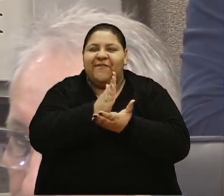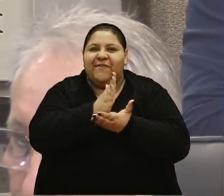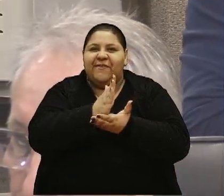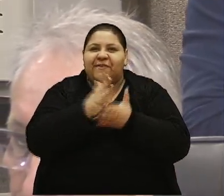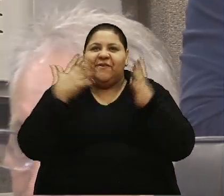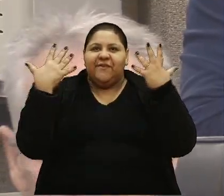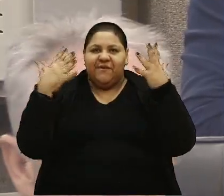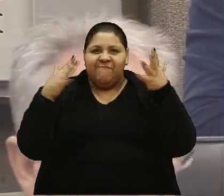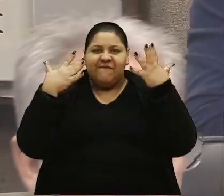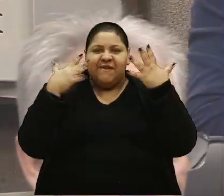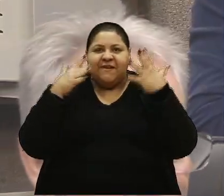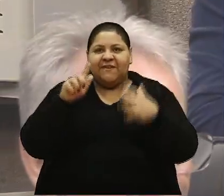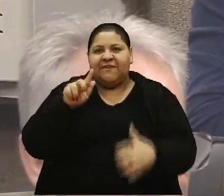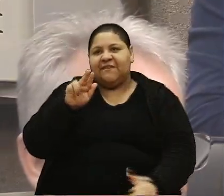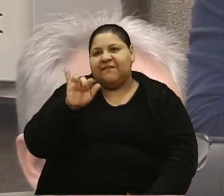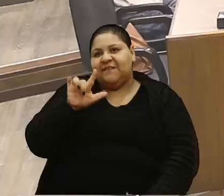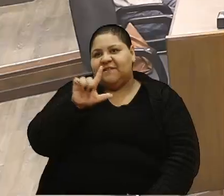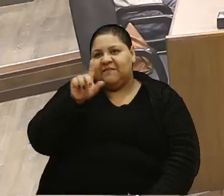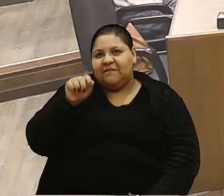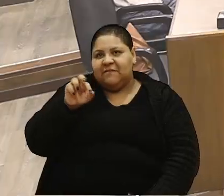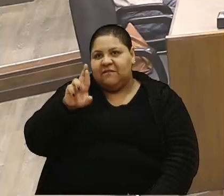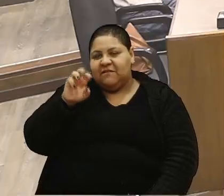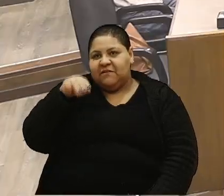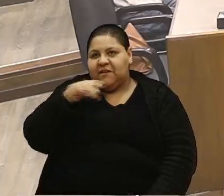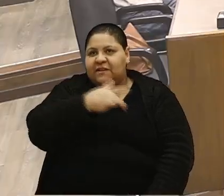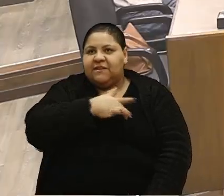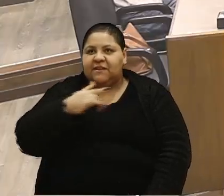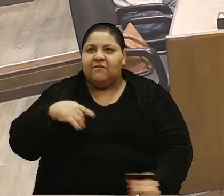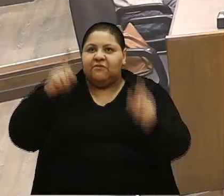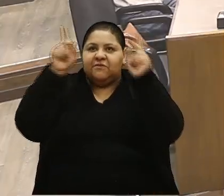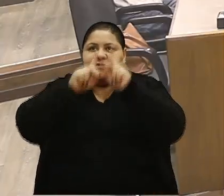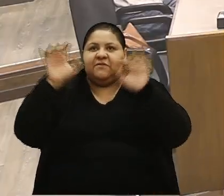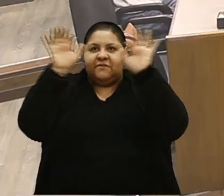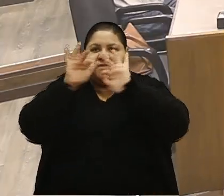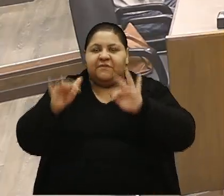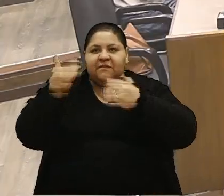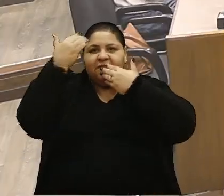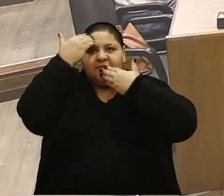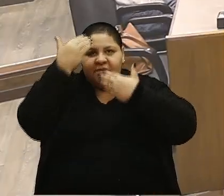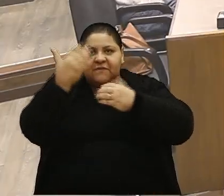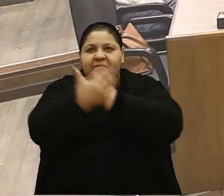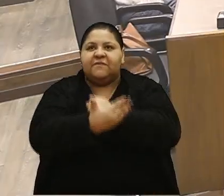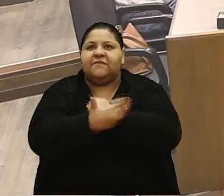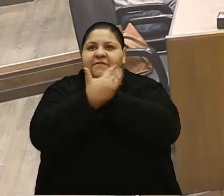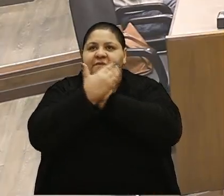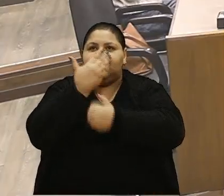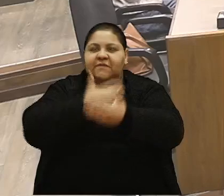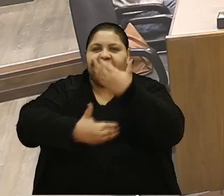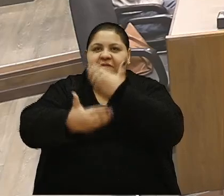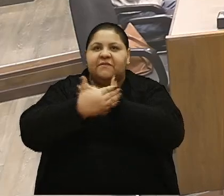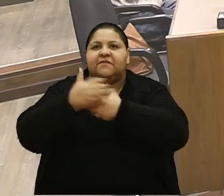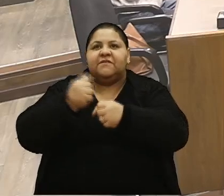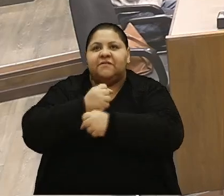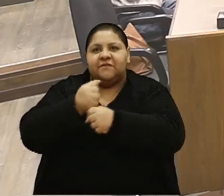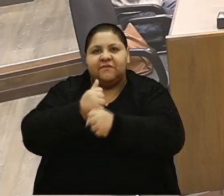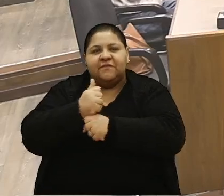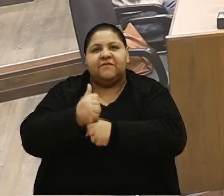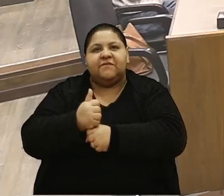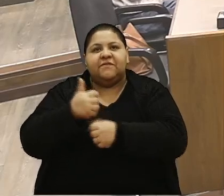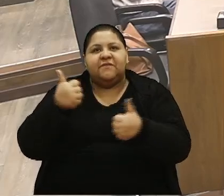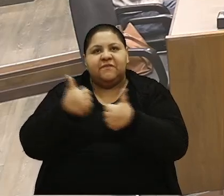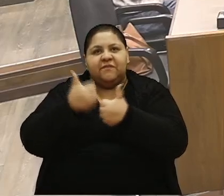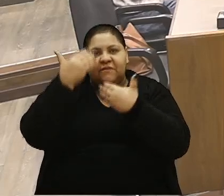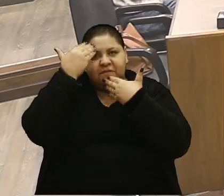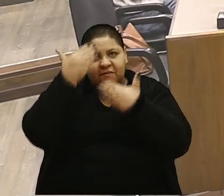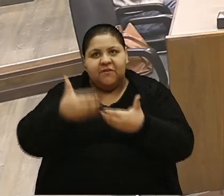Parabéns, Guilherme, muita saúde, muita paz, muita felicidade. E obrigado por me ajudar em todos esses anos aí que estamos juntos. Obrigado por tudo,